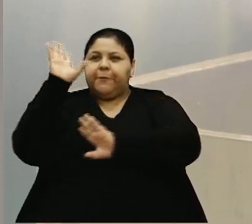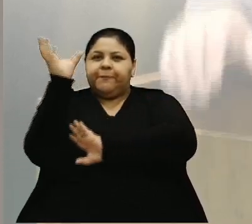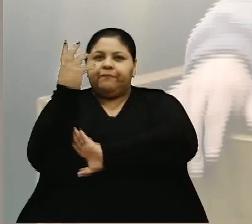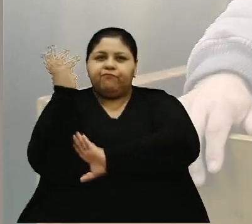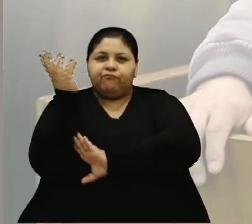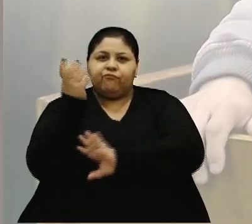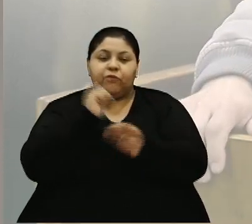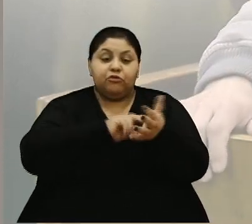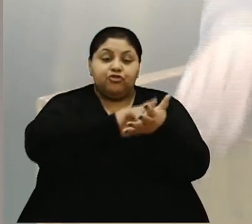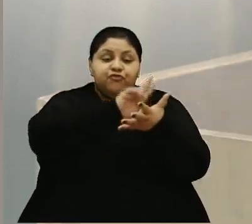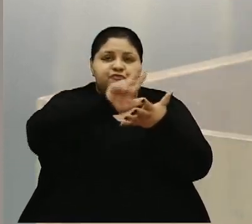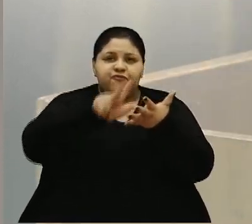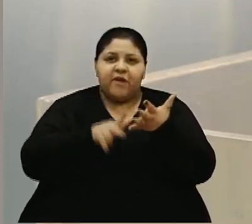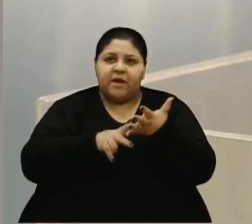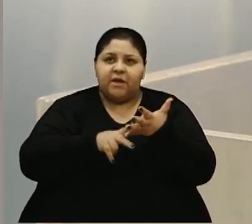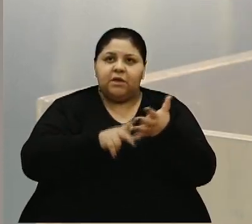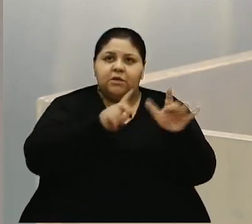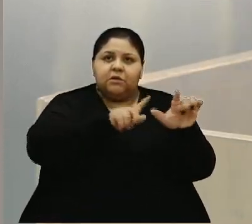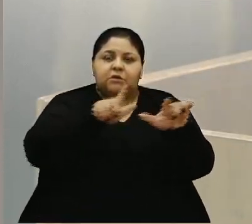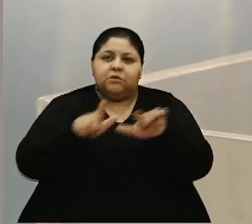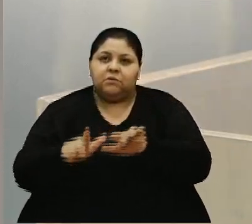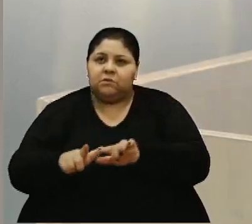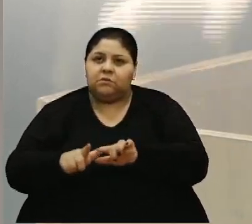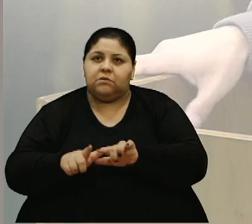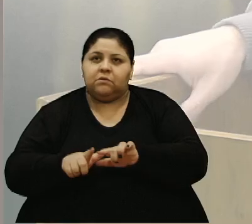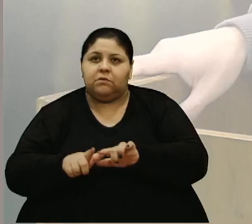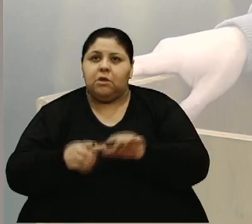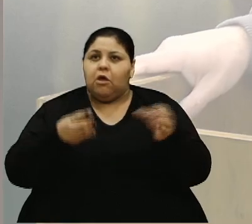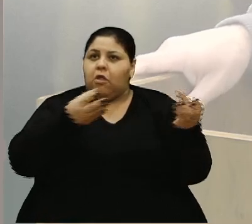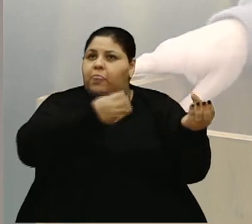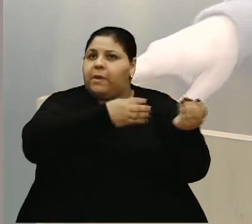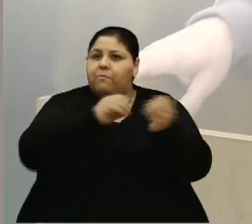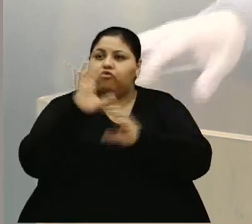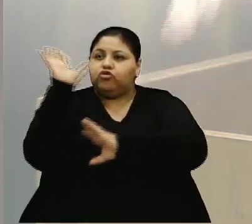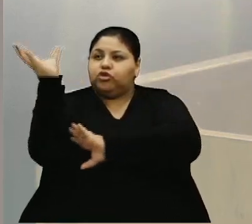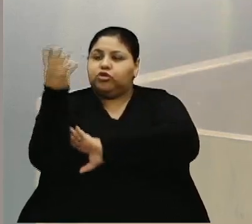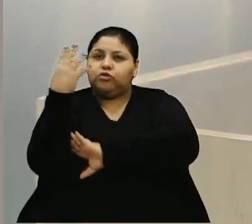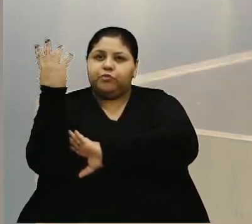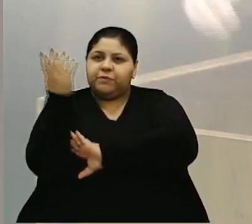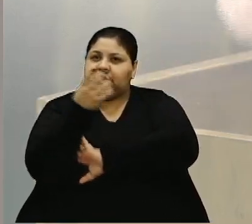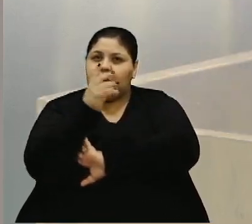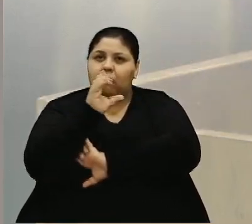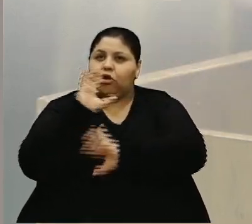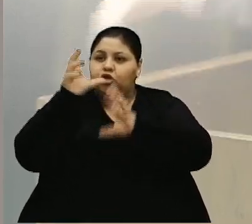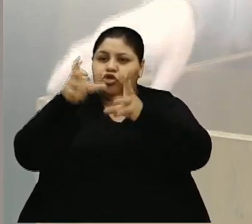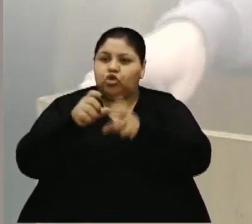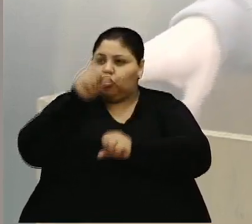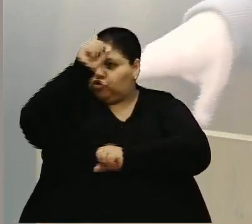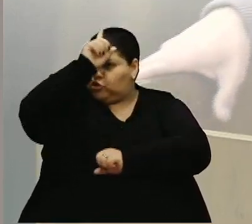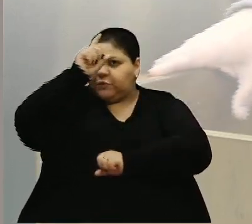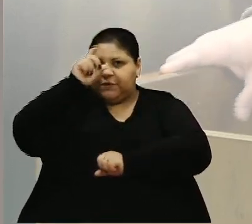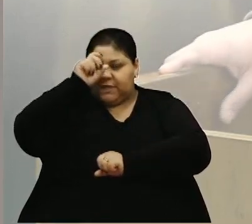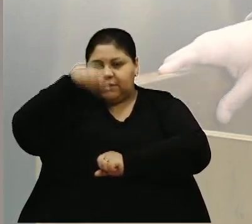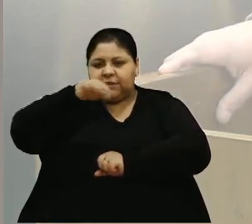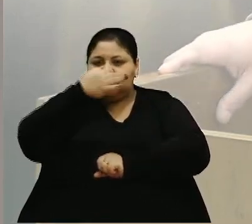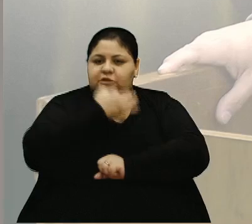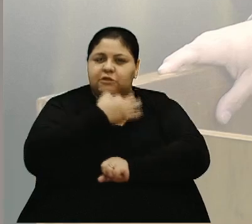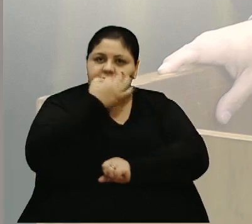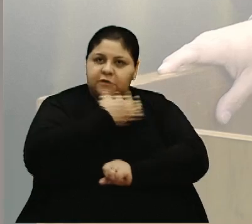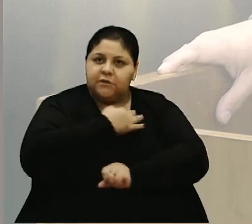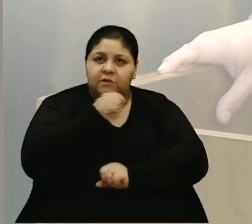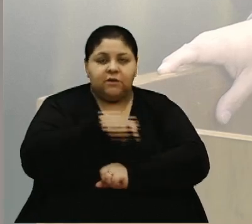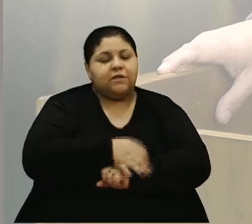diversos municípios. Vai no Hospital Geral, é fila. Vai no Hospital Vivi Ramos, é fila de outros municípios. E nós aqui de